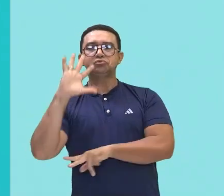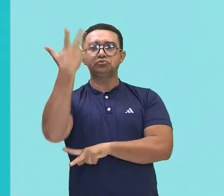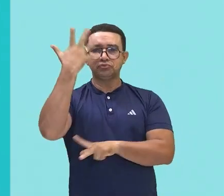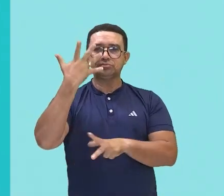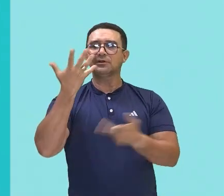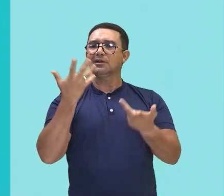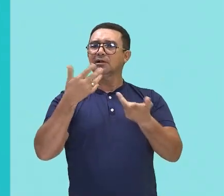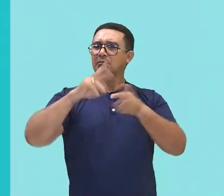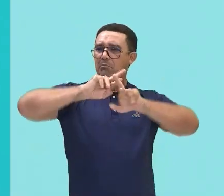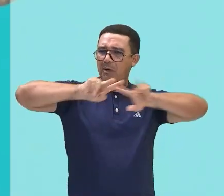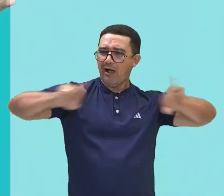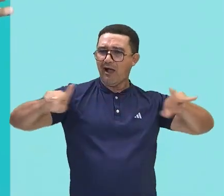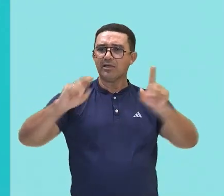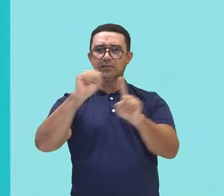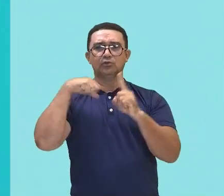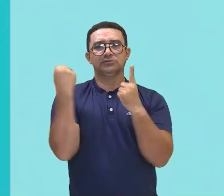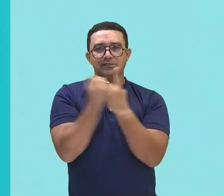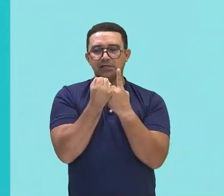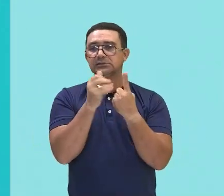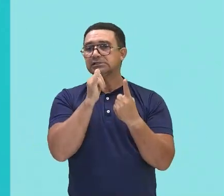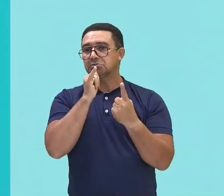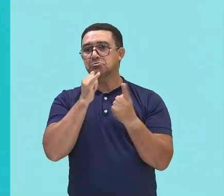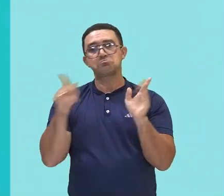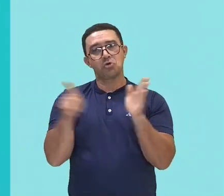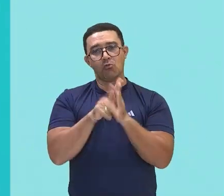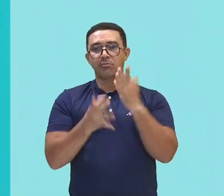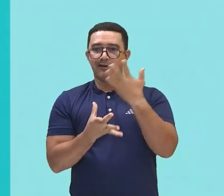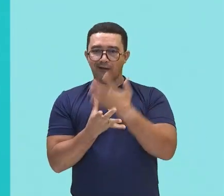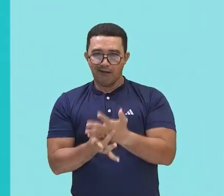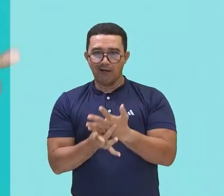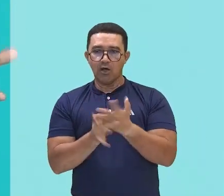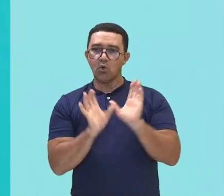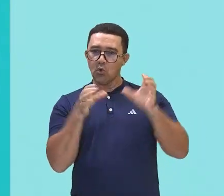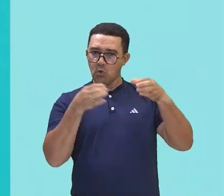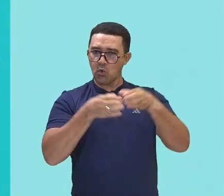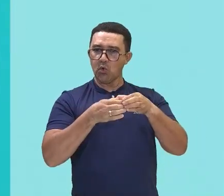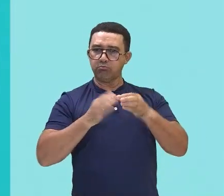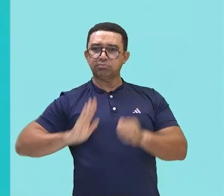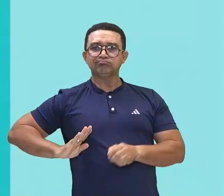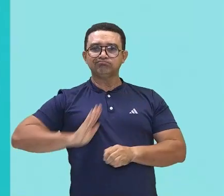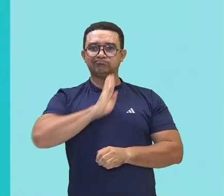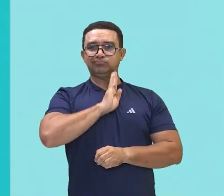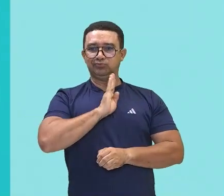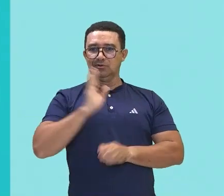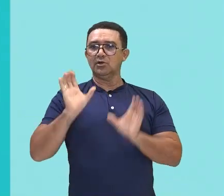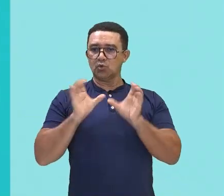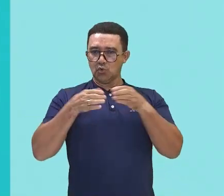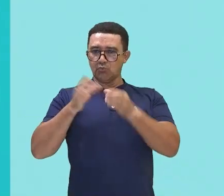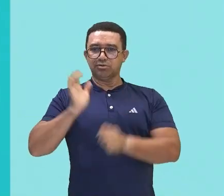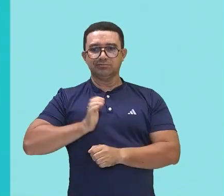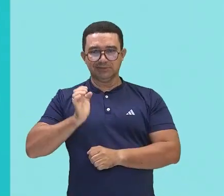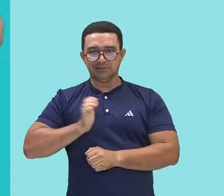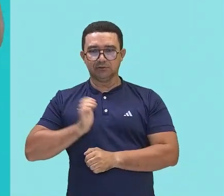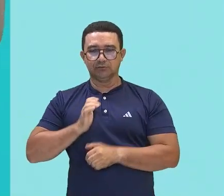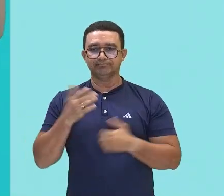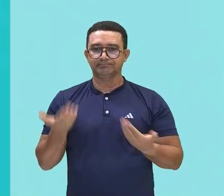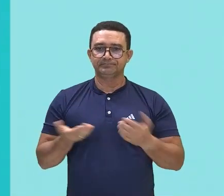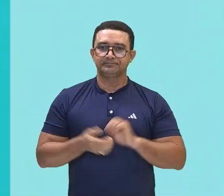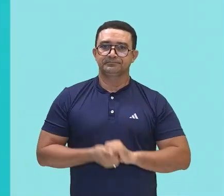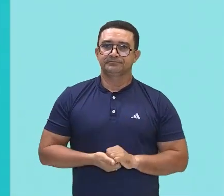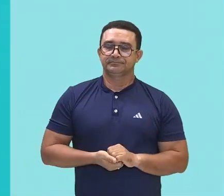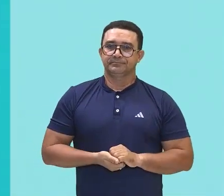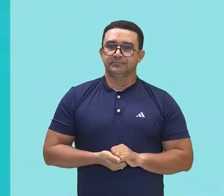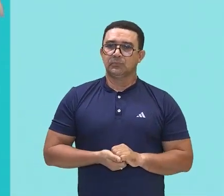sociais, sobretudo, no caso do realismo, a classe burguesa. Vamos mostrar, vou falar em palavras simples aqui, o podre